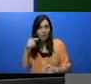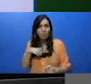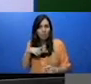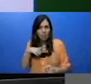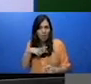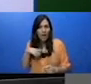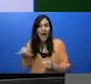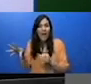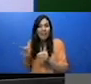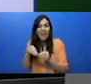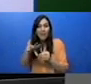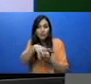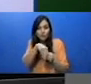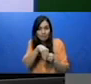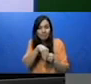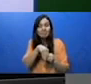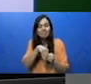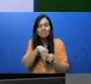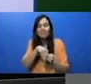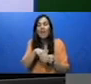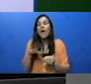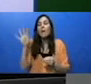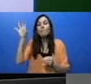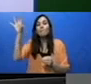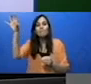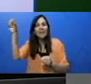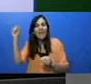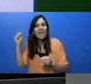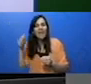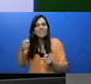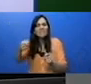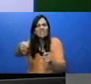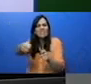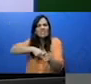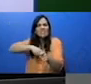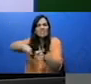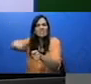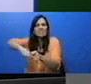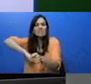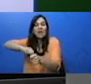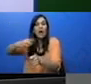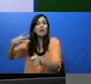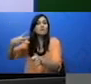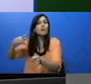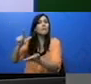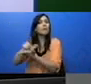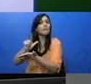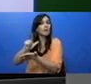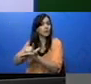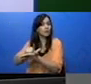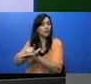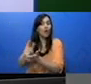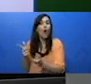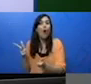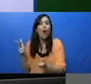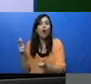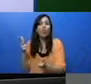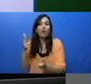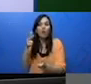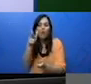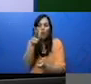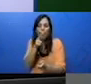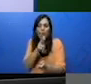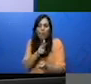os anexos. Vocês vão tirar essas 3 folhas e vão recortar. Vai recortar cada fichinha dessa aqui,